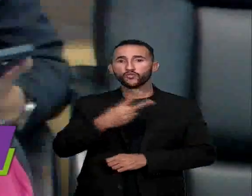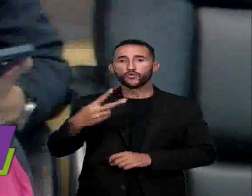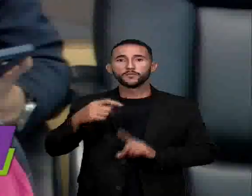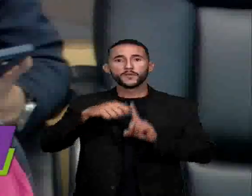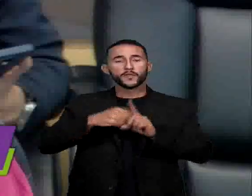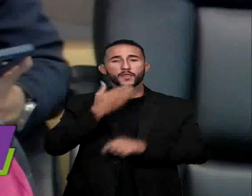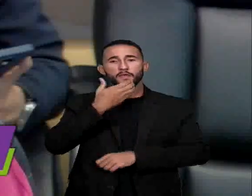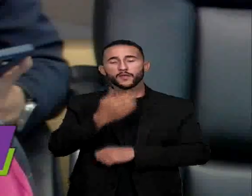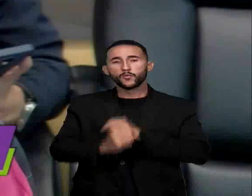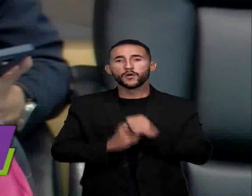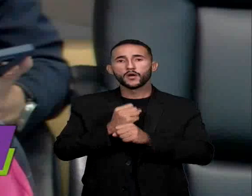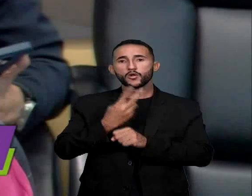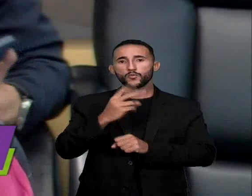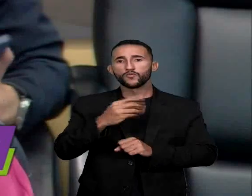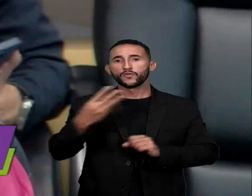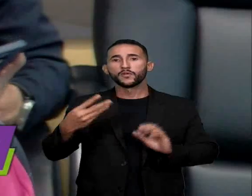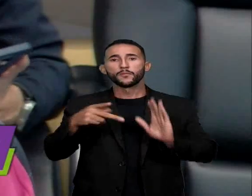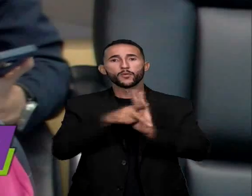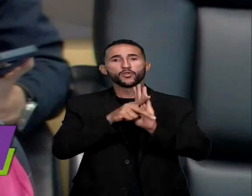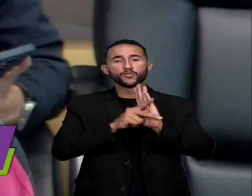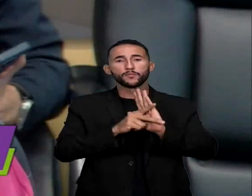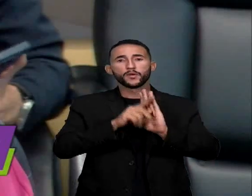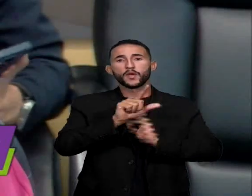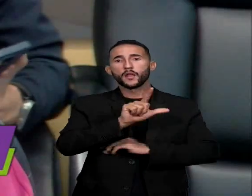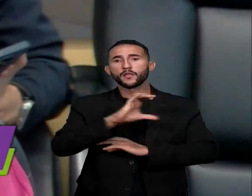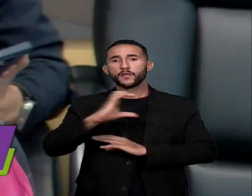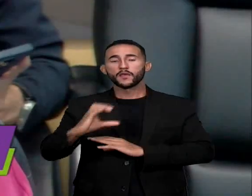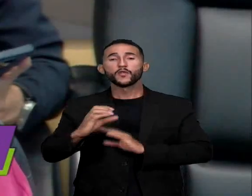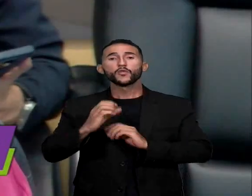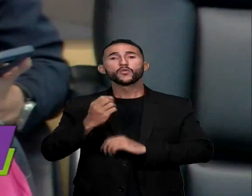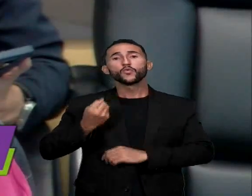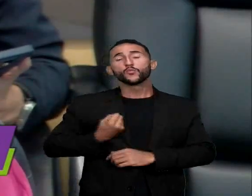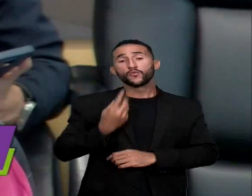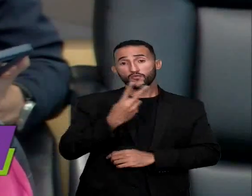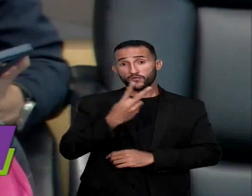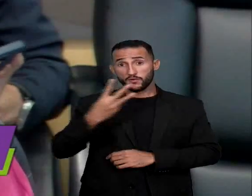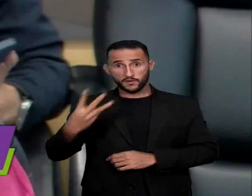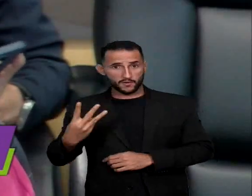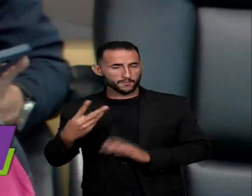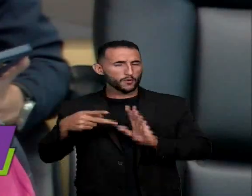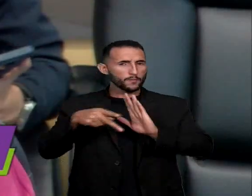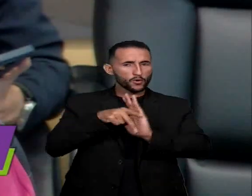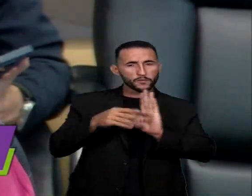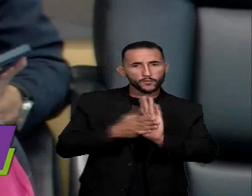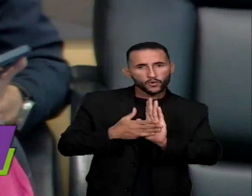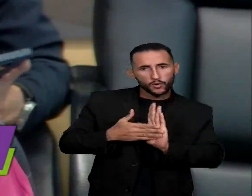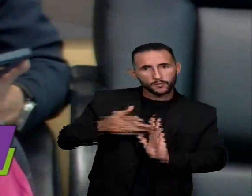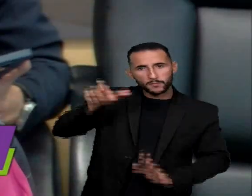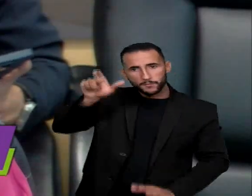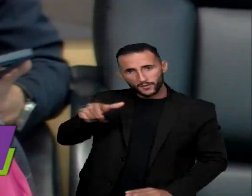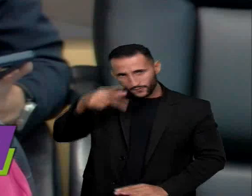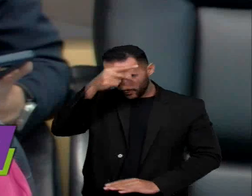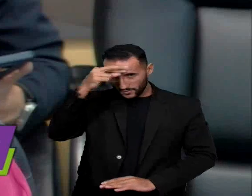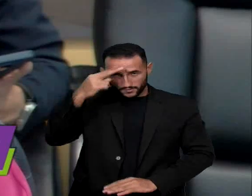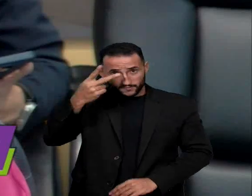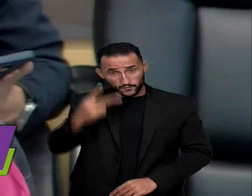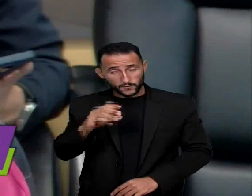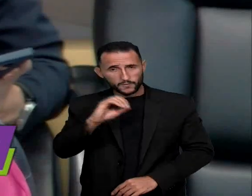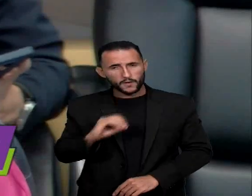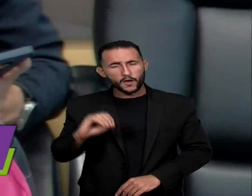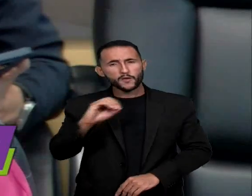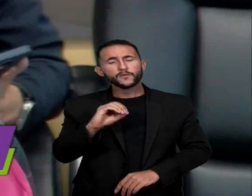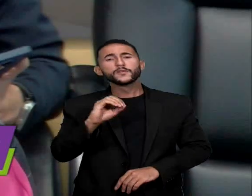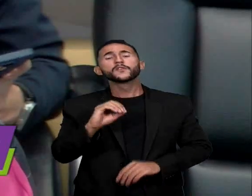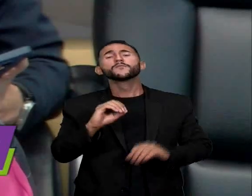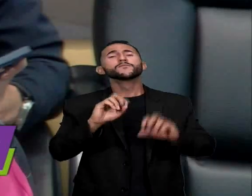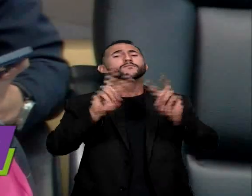2023 referente ao projeto de lei complementar número 23 de autoria do prefeito do município de Osasco que dispõe